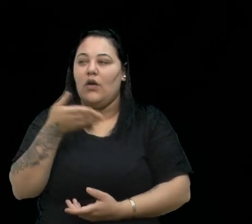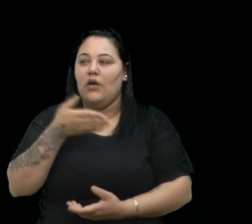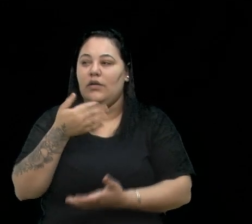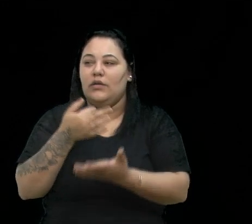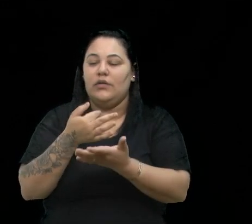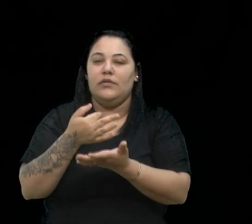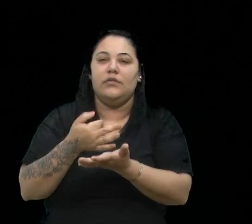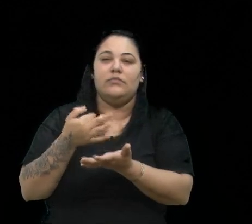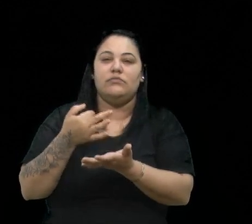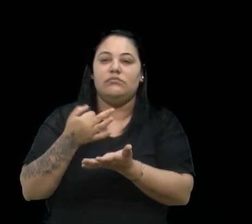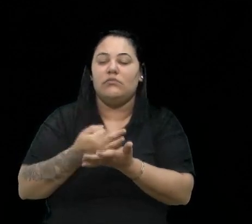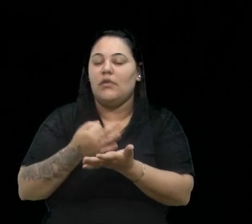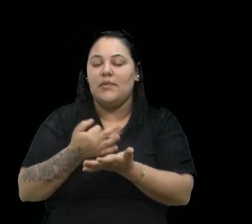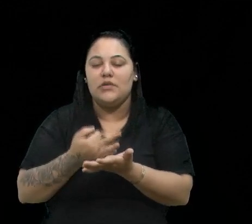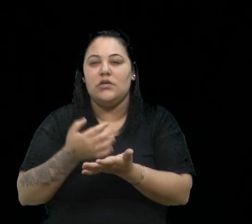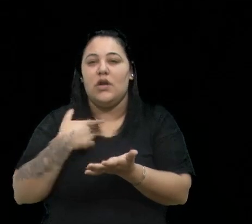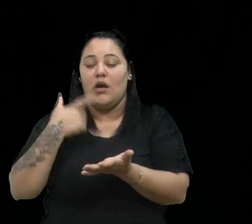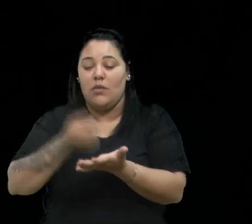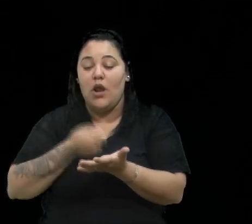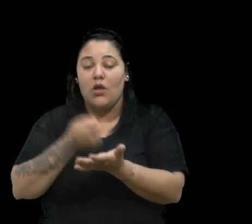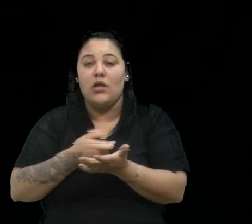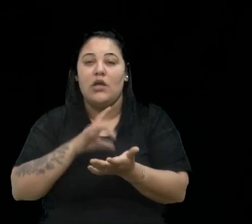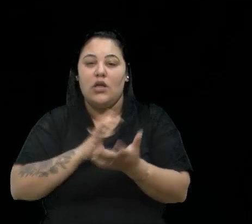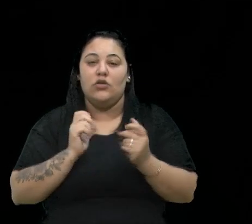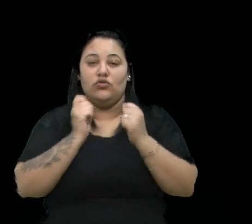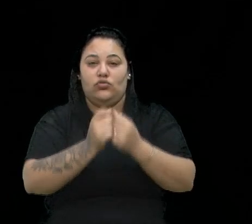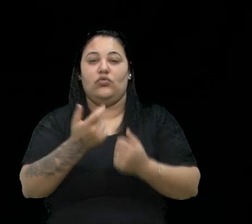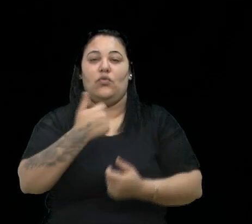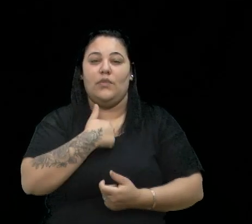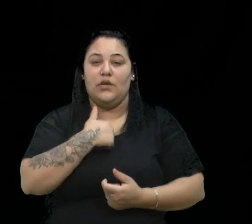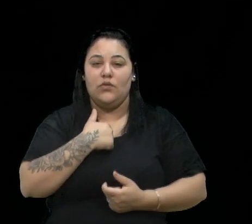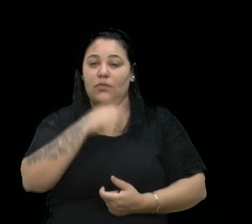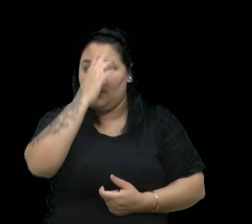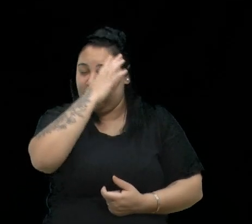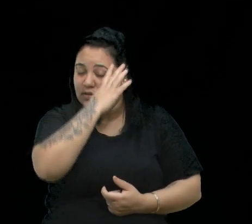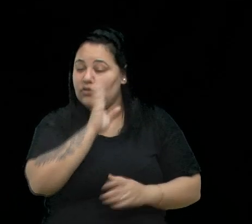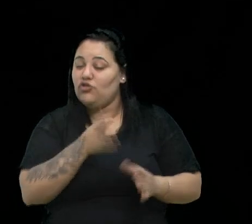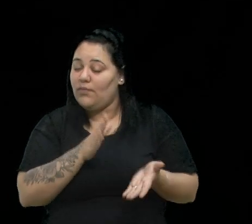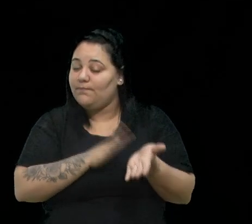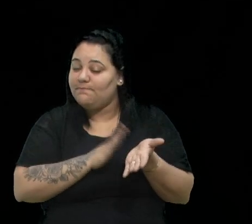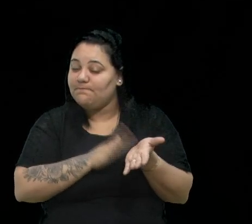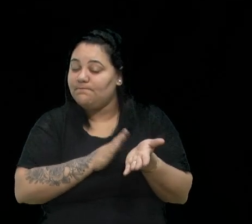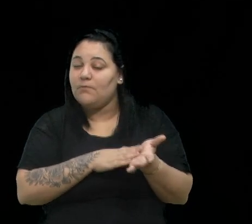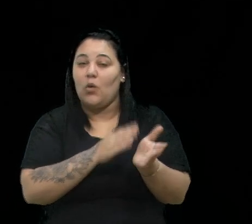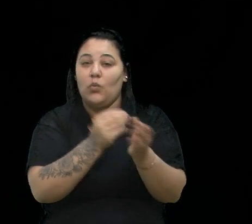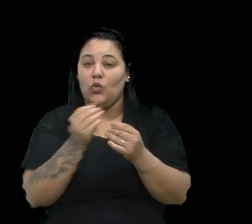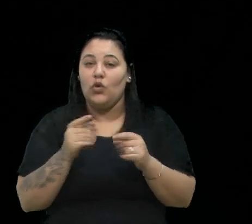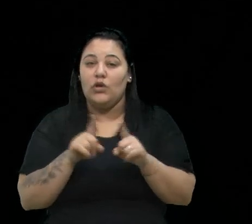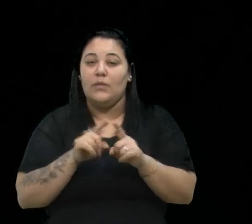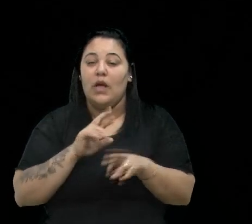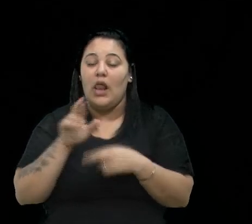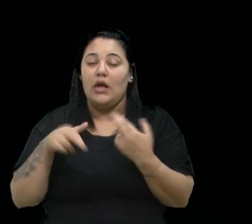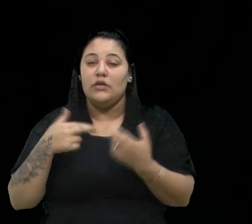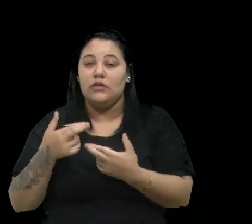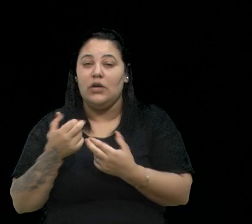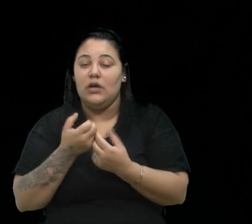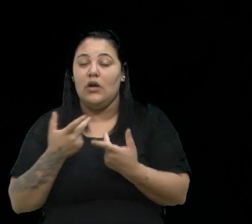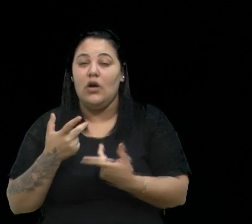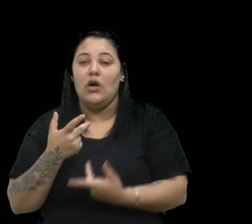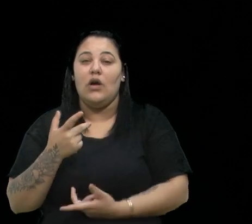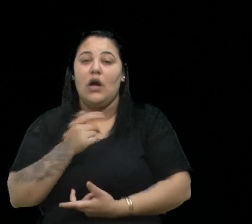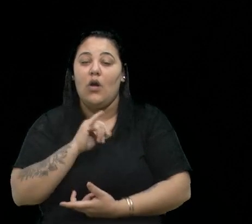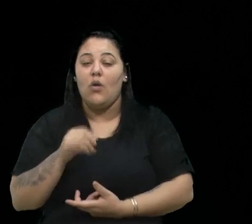lutas que temos junto, ele também, muito foi cobrado de nós a situação da possibilidade